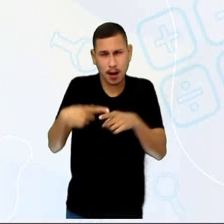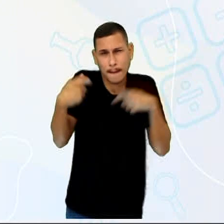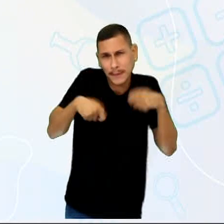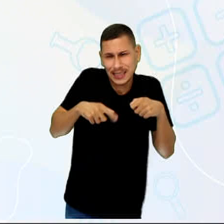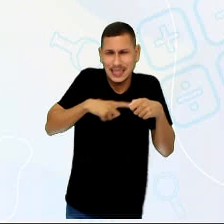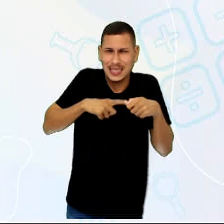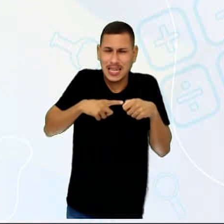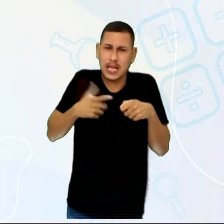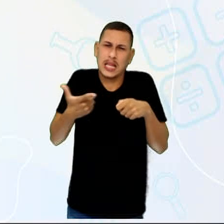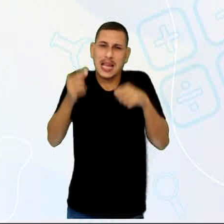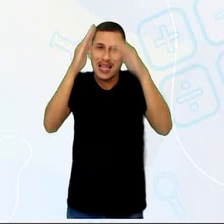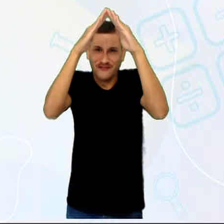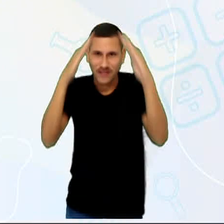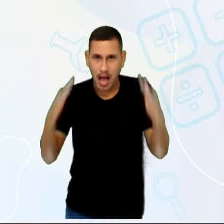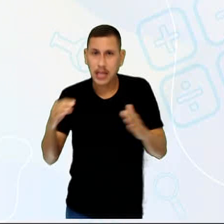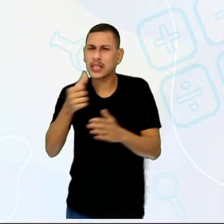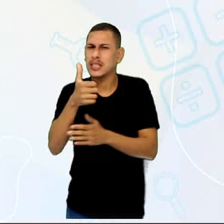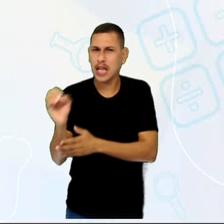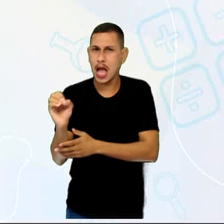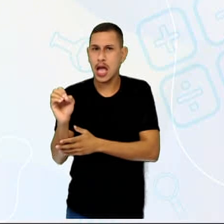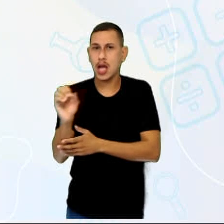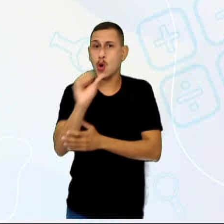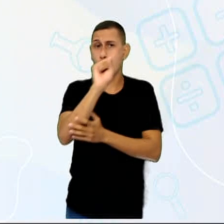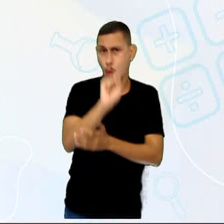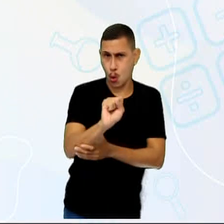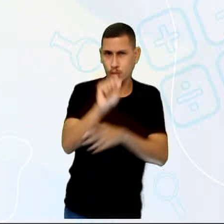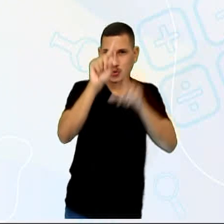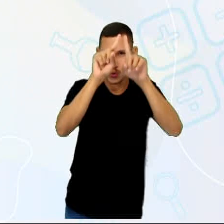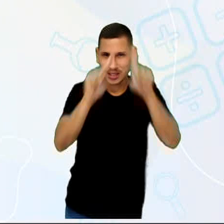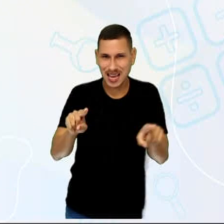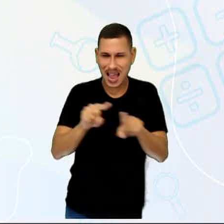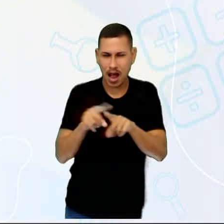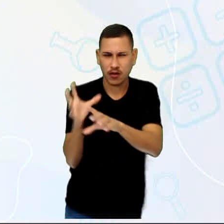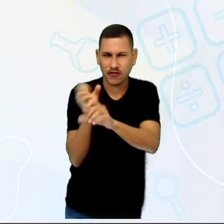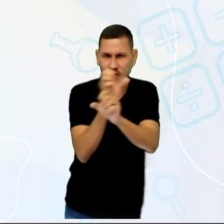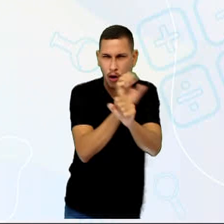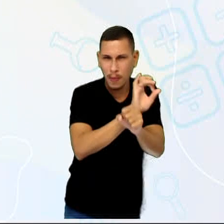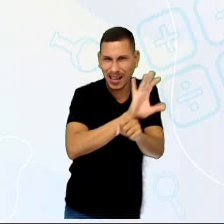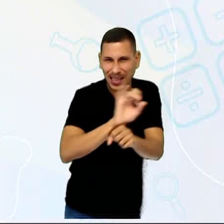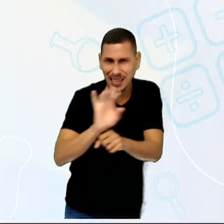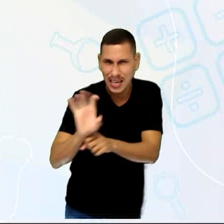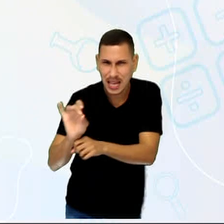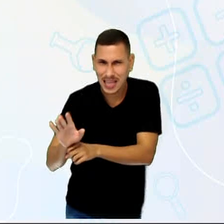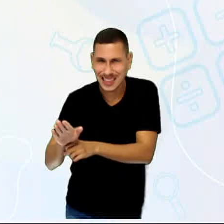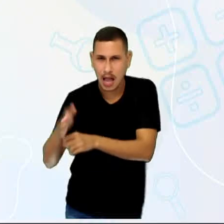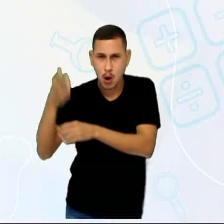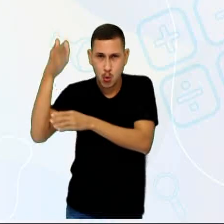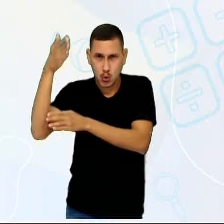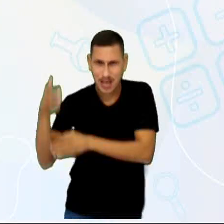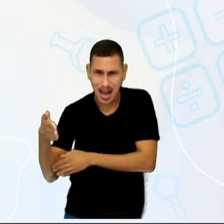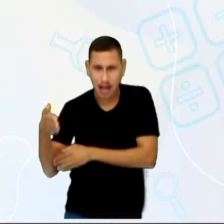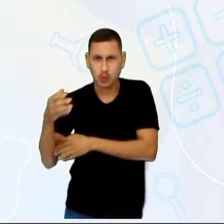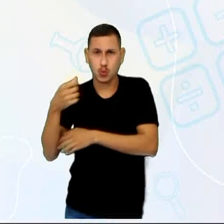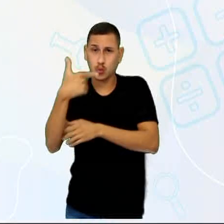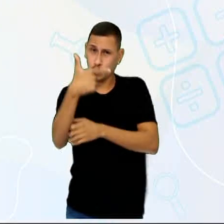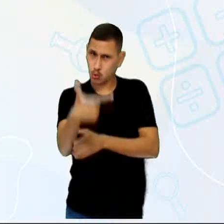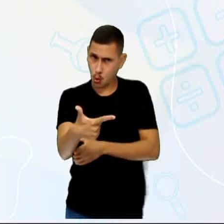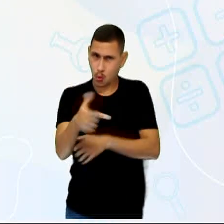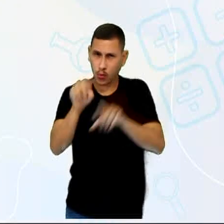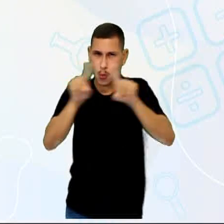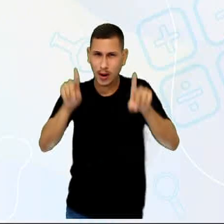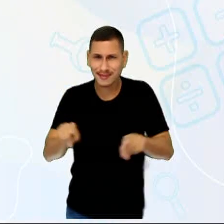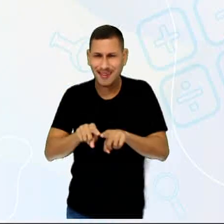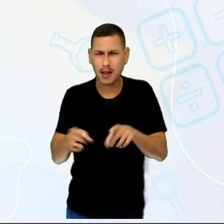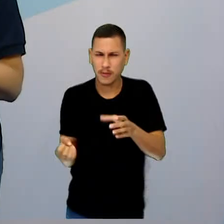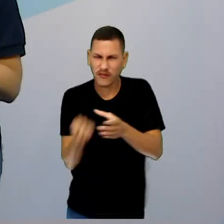10 faces. Sendo 8 triângulos para formar cada uma das faces laterais e 2 quadrados para formar